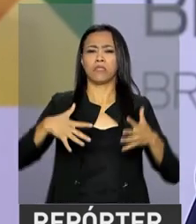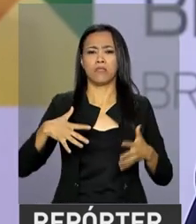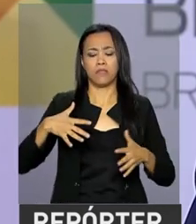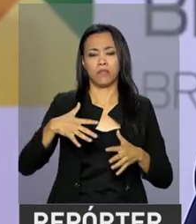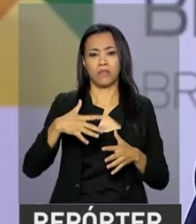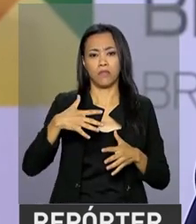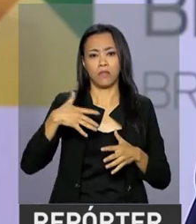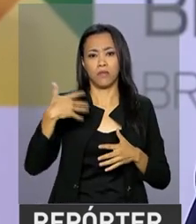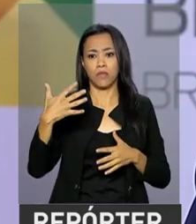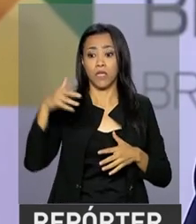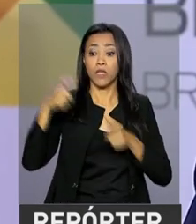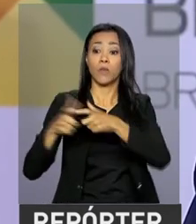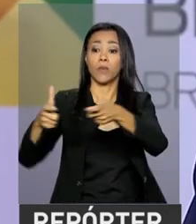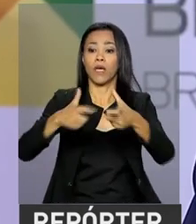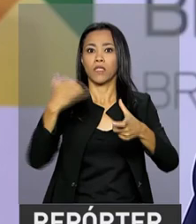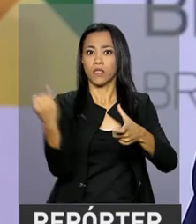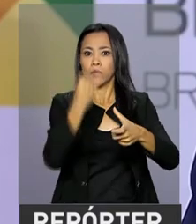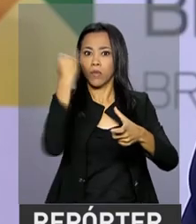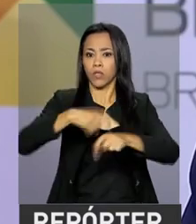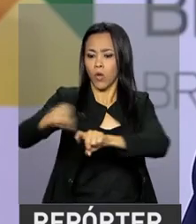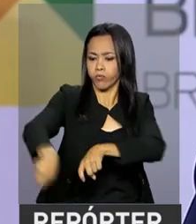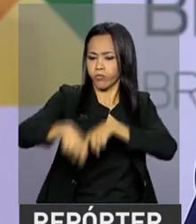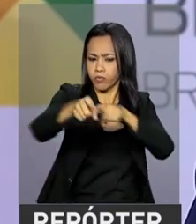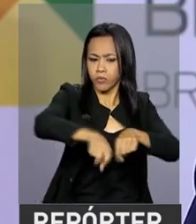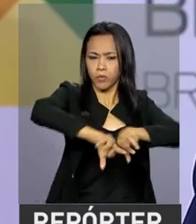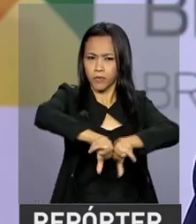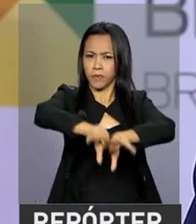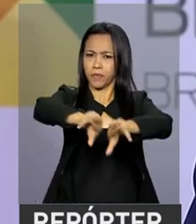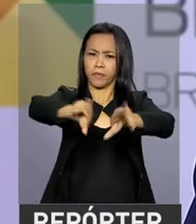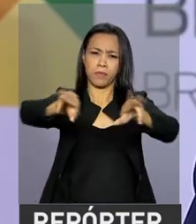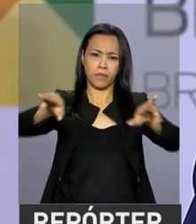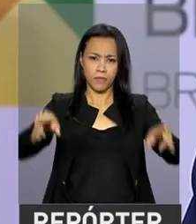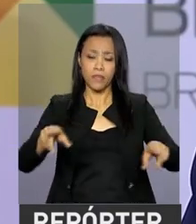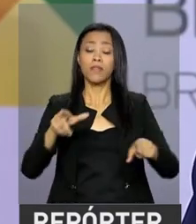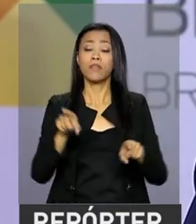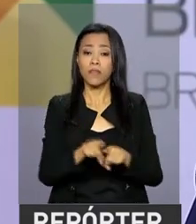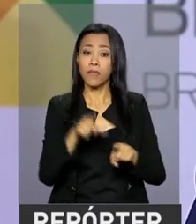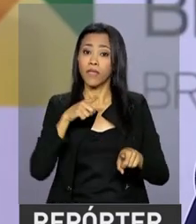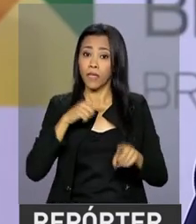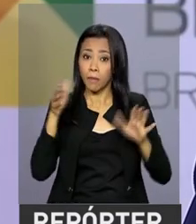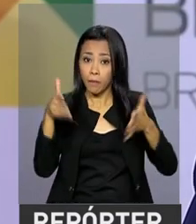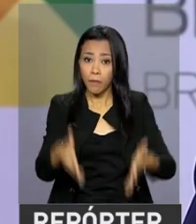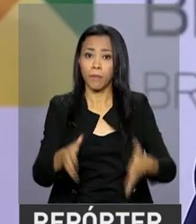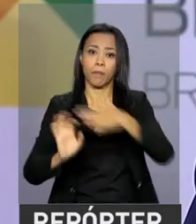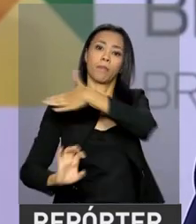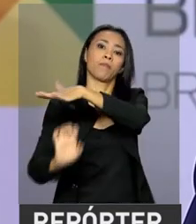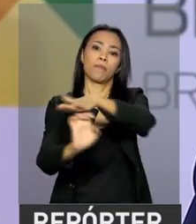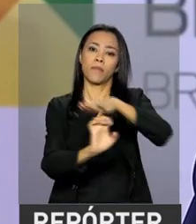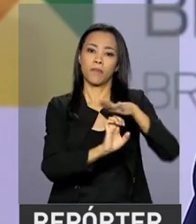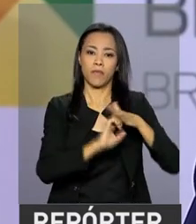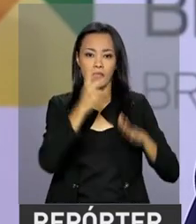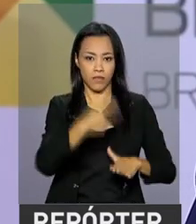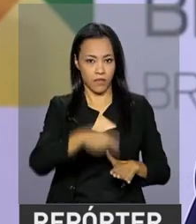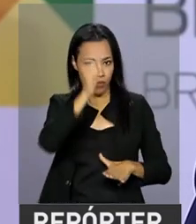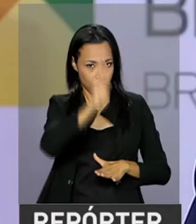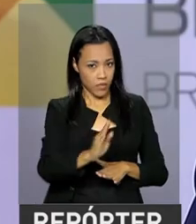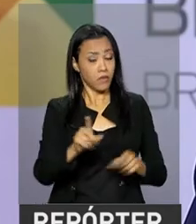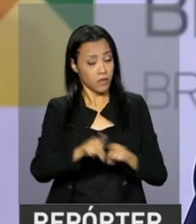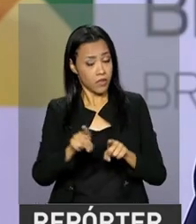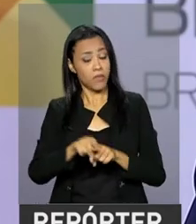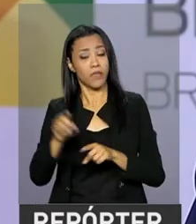relevantes e principalmente evidentemente que haja a participação de empresas brasileiras e